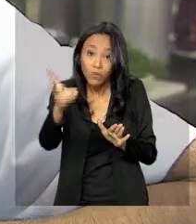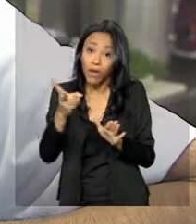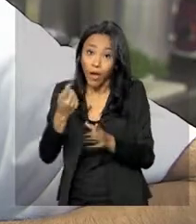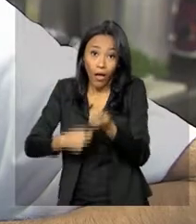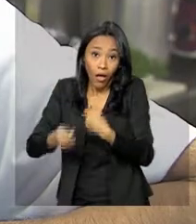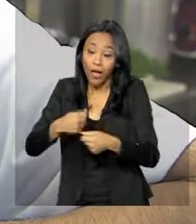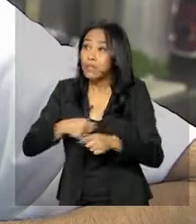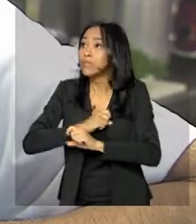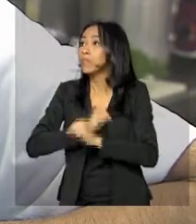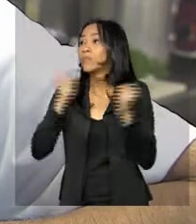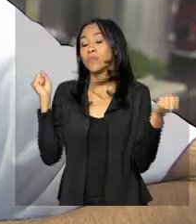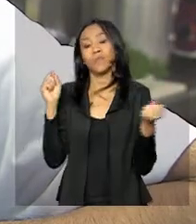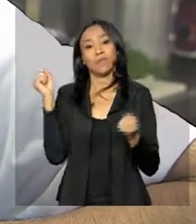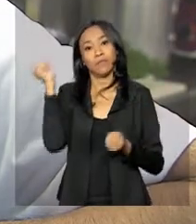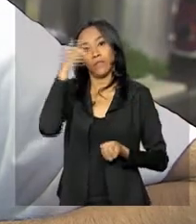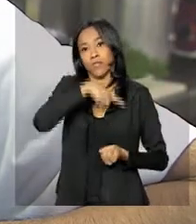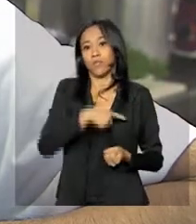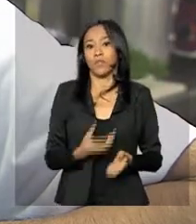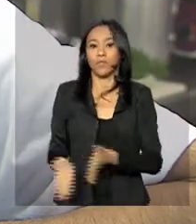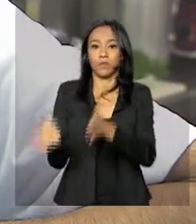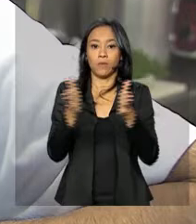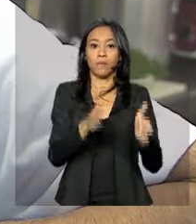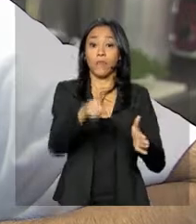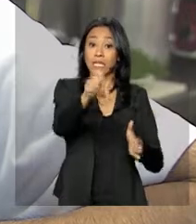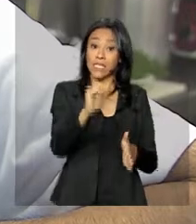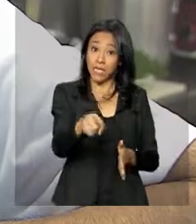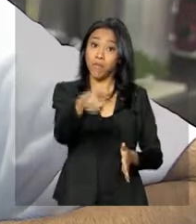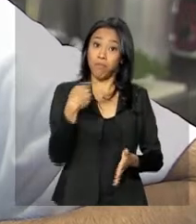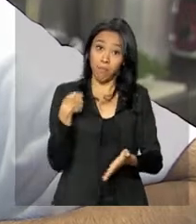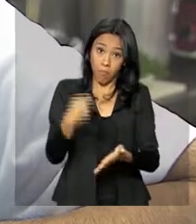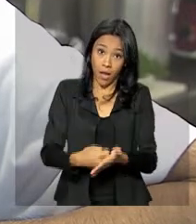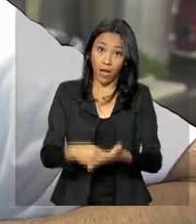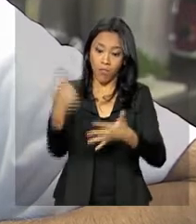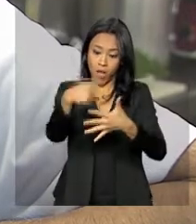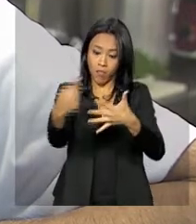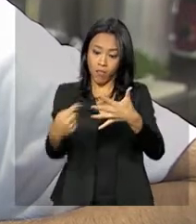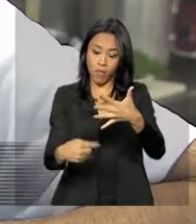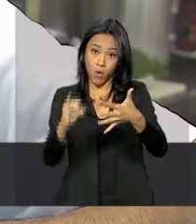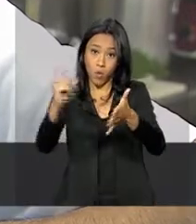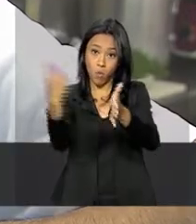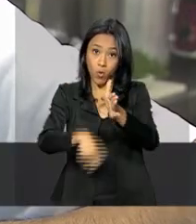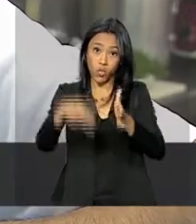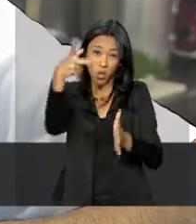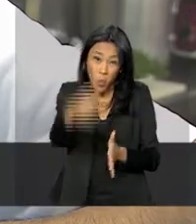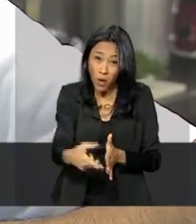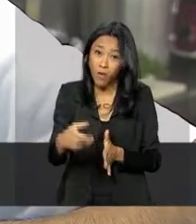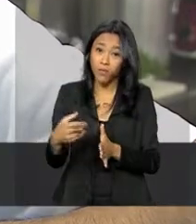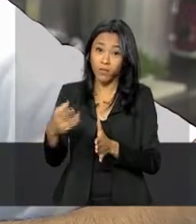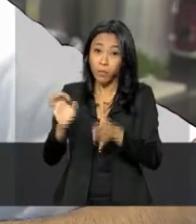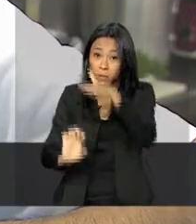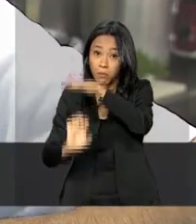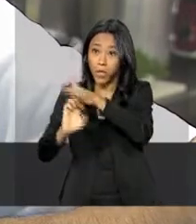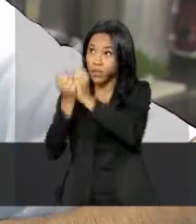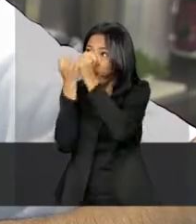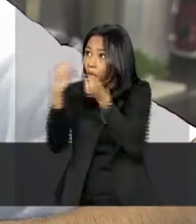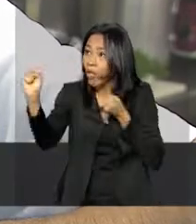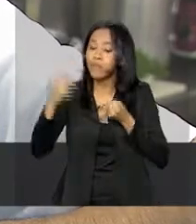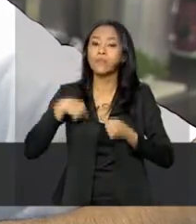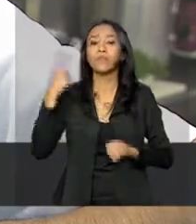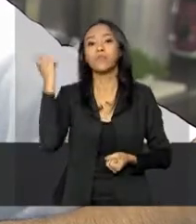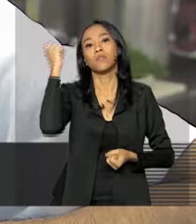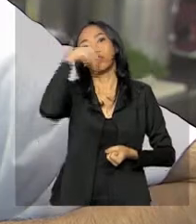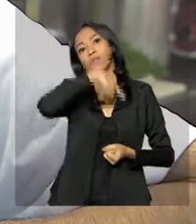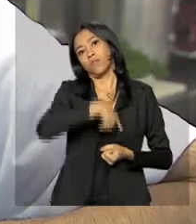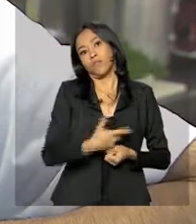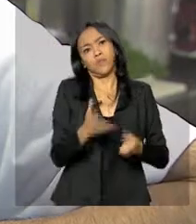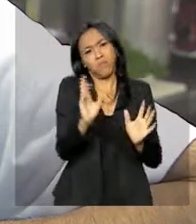inviável. Se eu pagasse a alíquota atual de uma grande empresa, realmente era difícil você ser um pequeno empresário, porque mesmo sendo simples, a